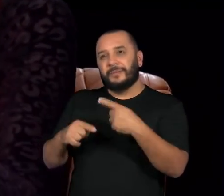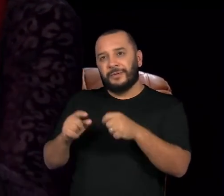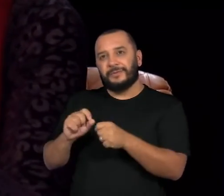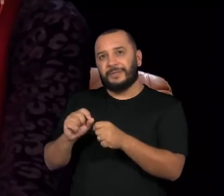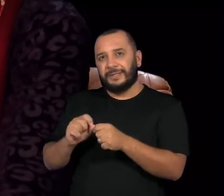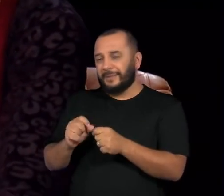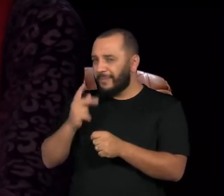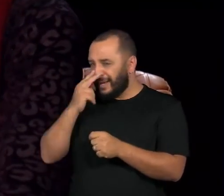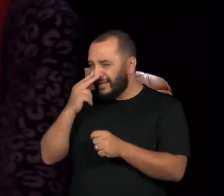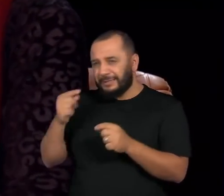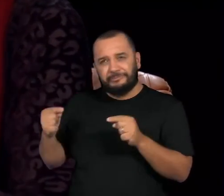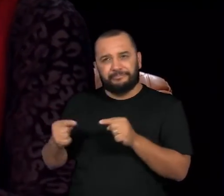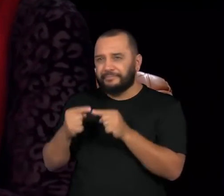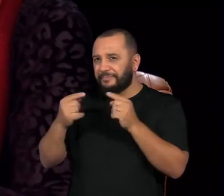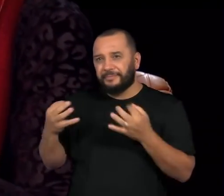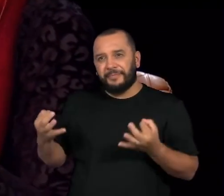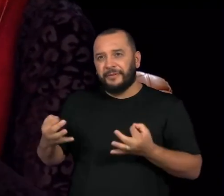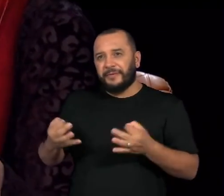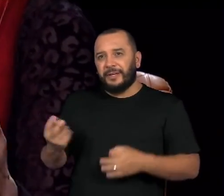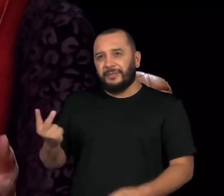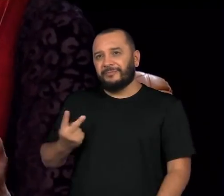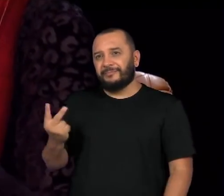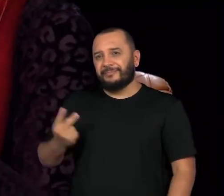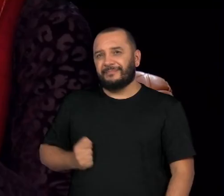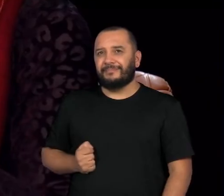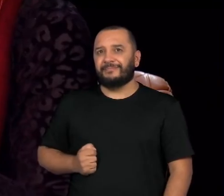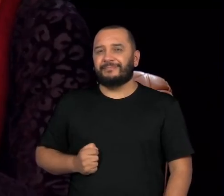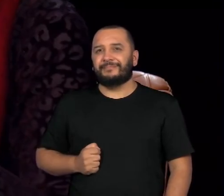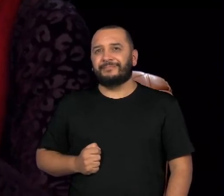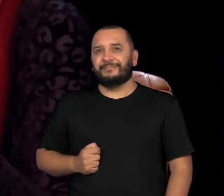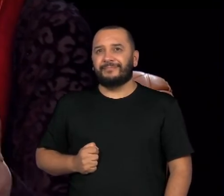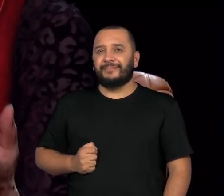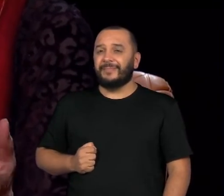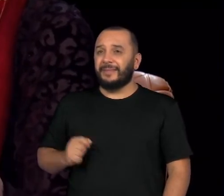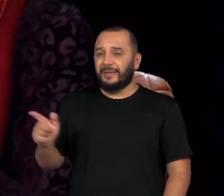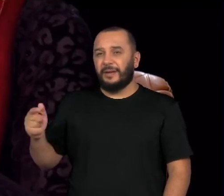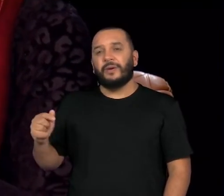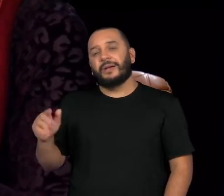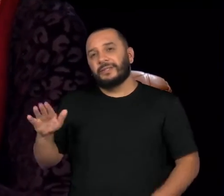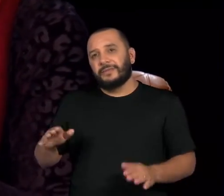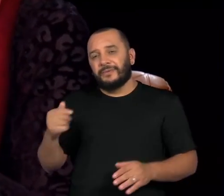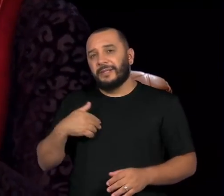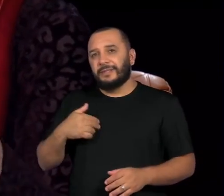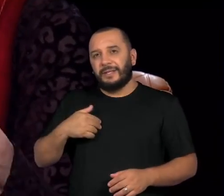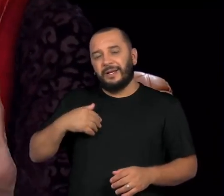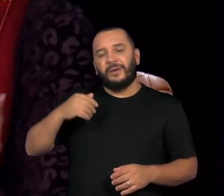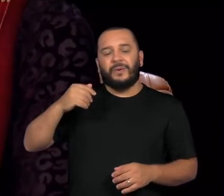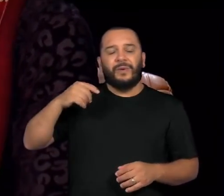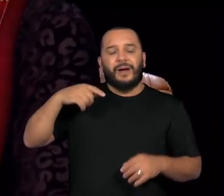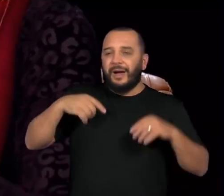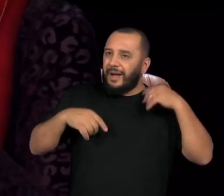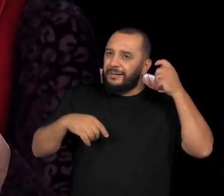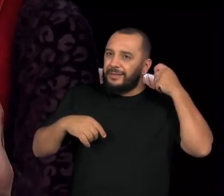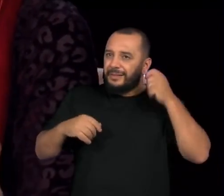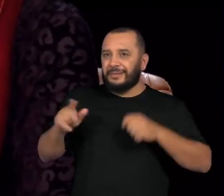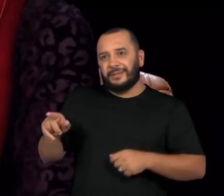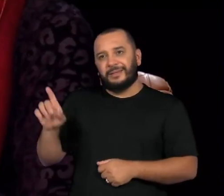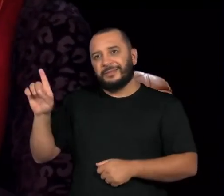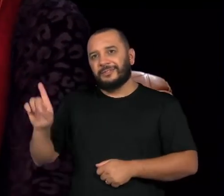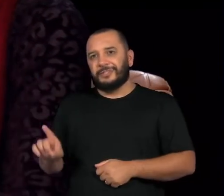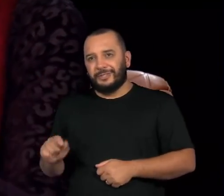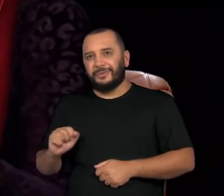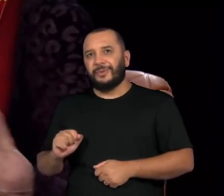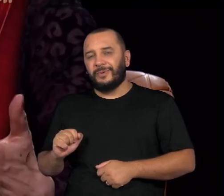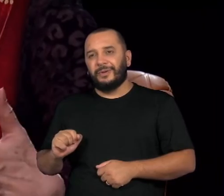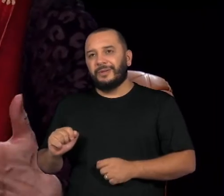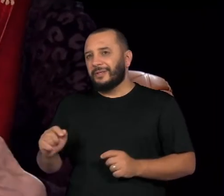E vice-versa, entende? Então, um interpreta, o outro dirige, e o estudo, a pesquisa,